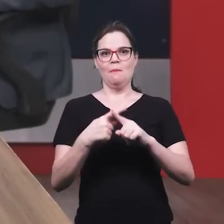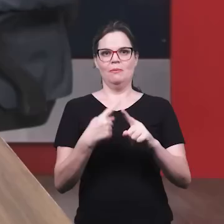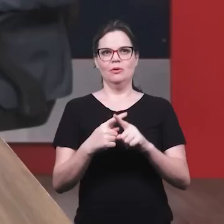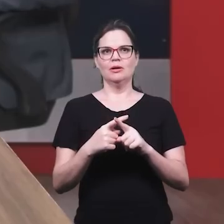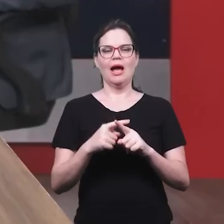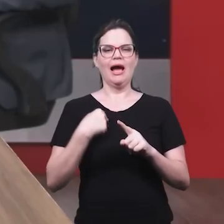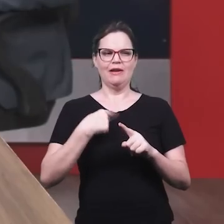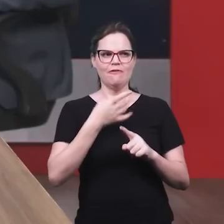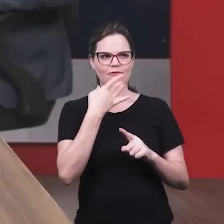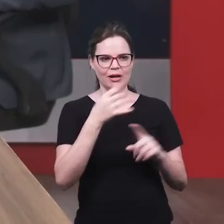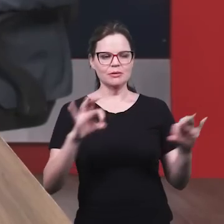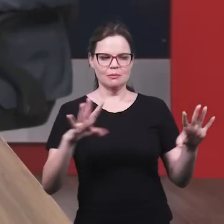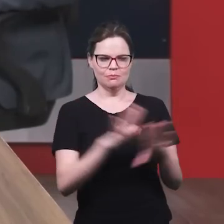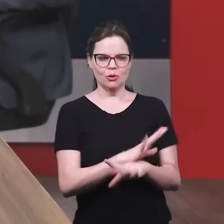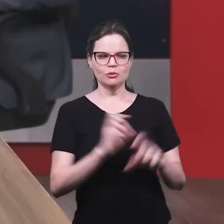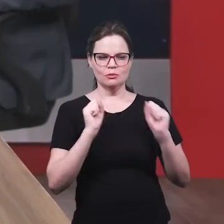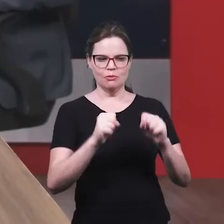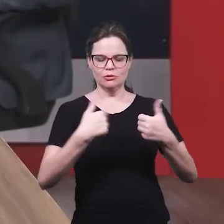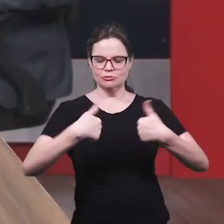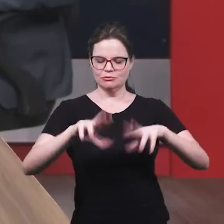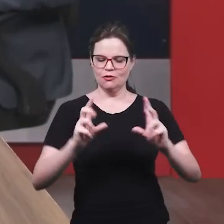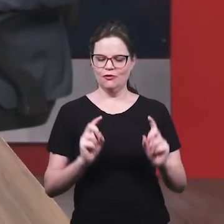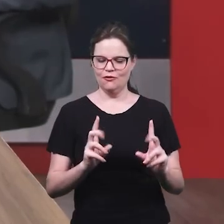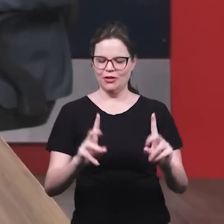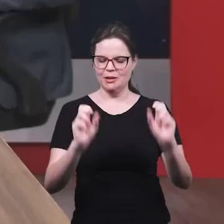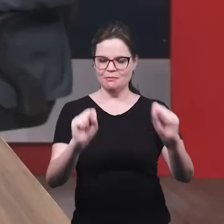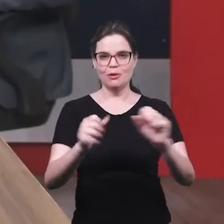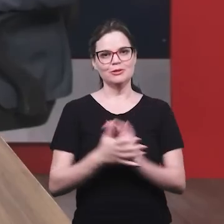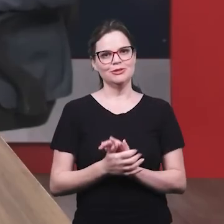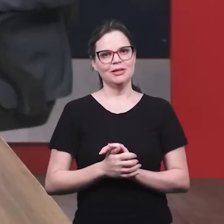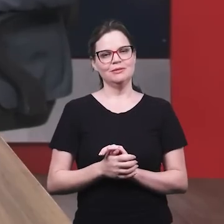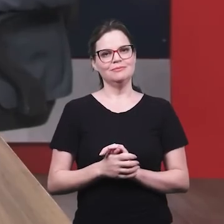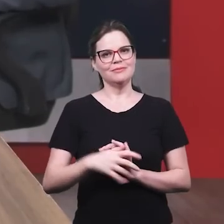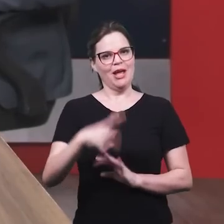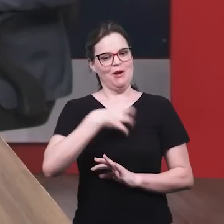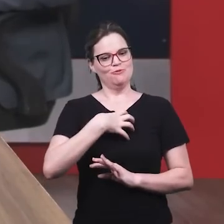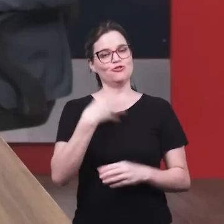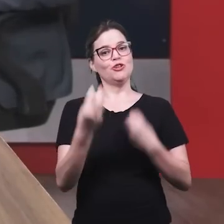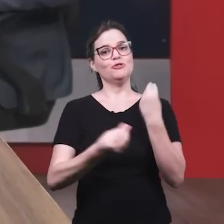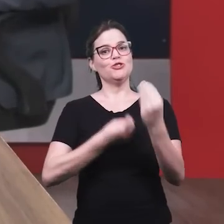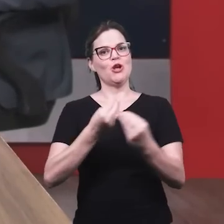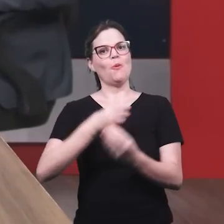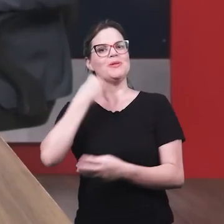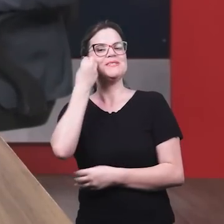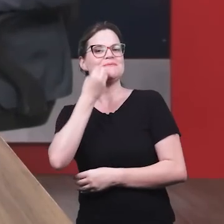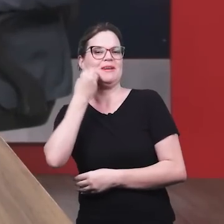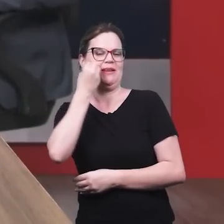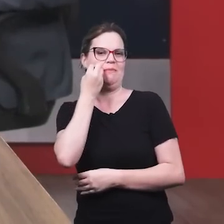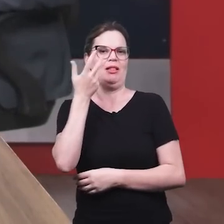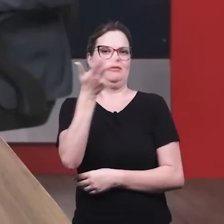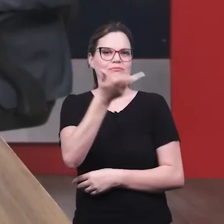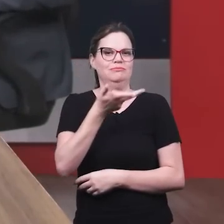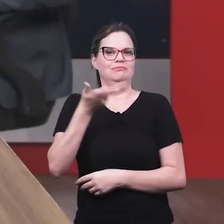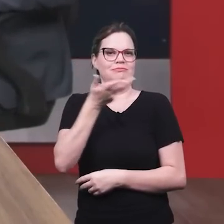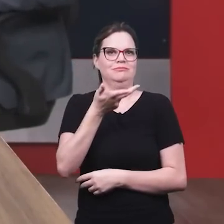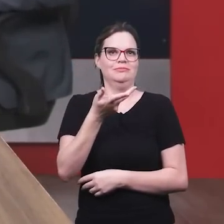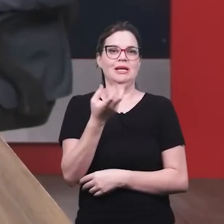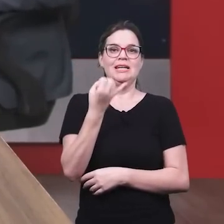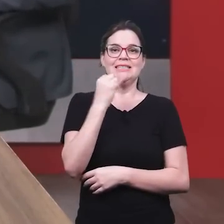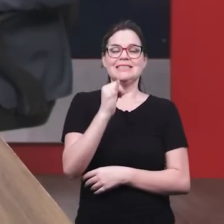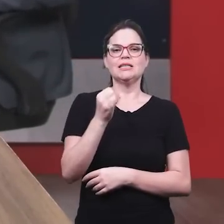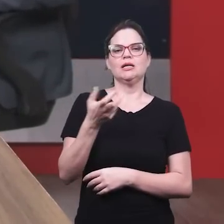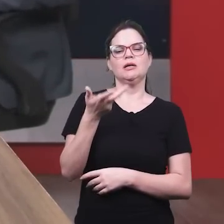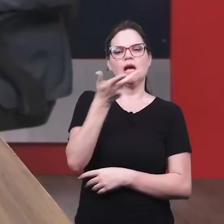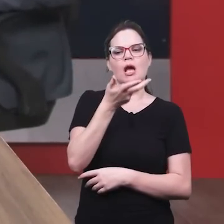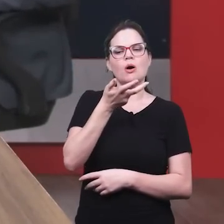pode comercializar, né? E o enófilo para apreciar. Então, mas todos os dois, quanto mais tempo o vinho passa ali na